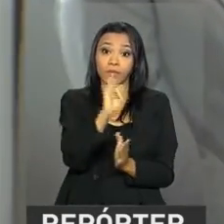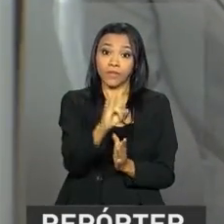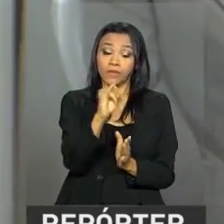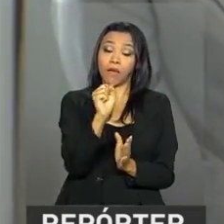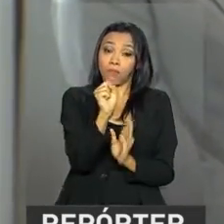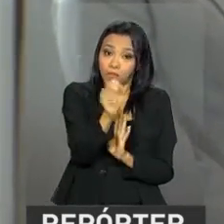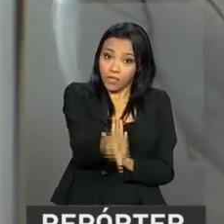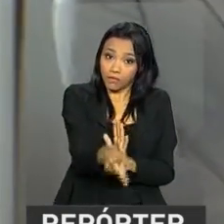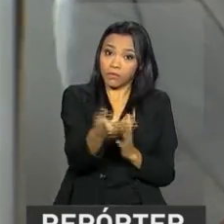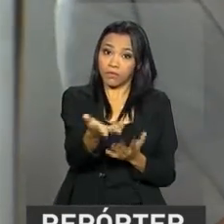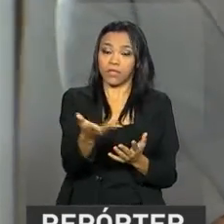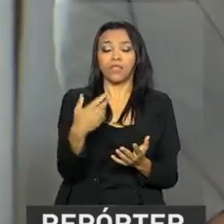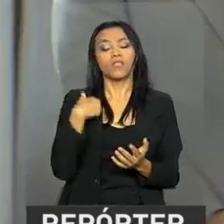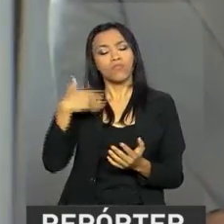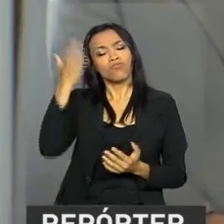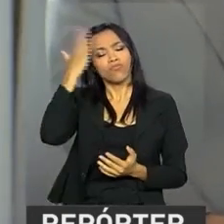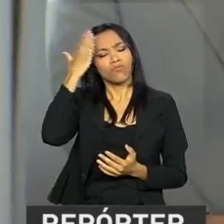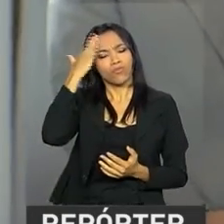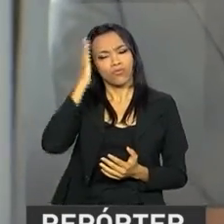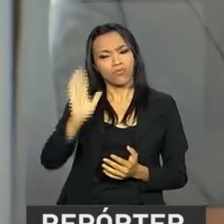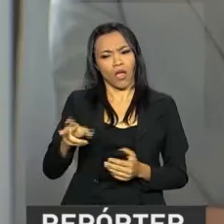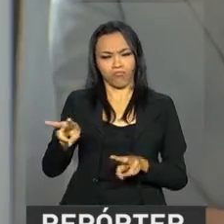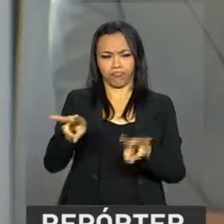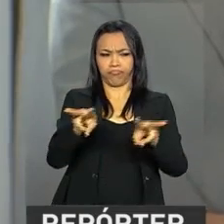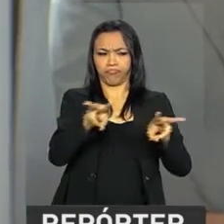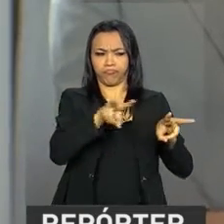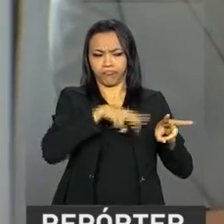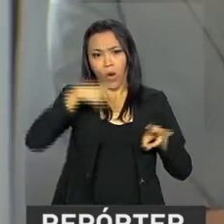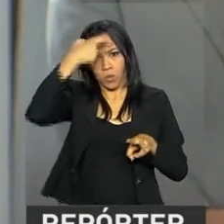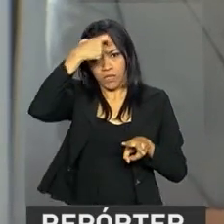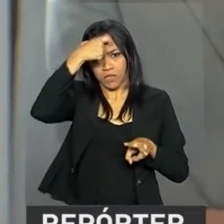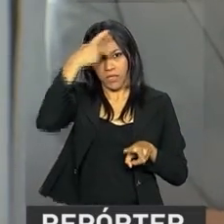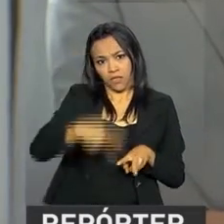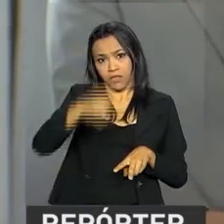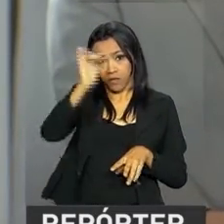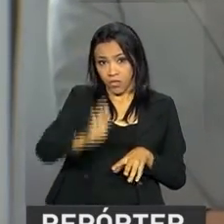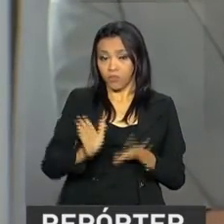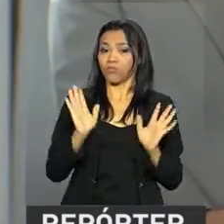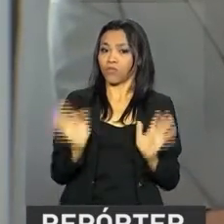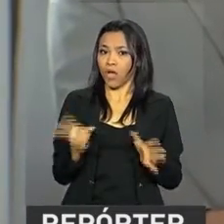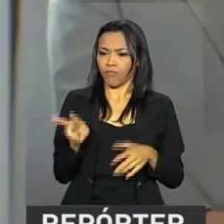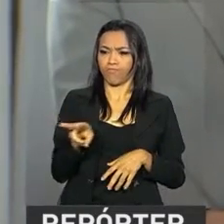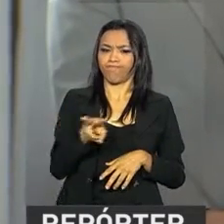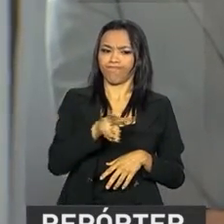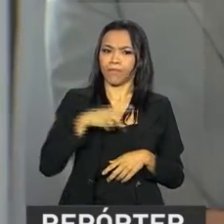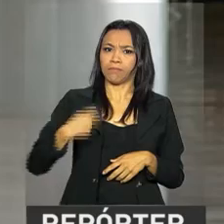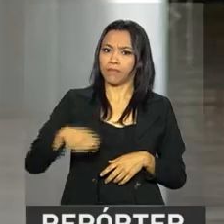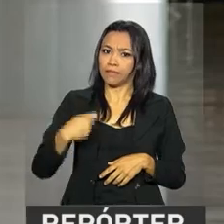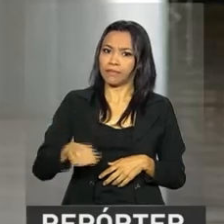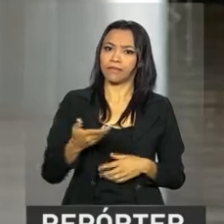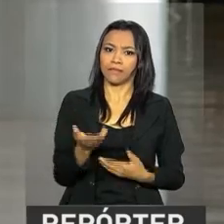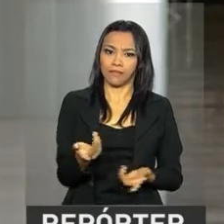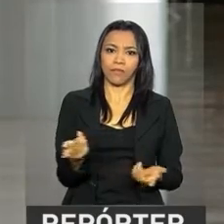já há uma consciência nacional não é risos revela de que ela é indispensável